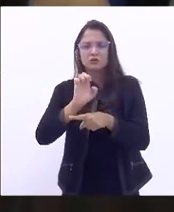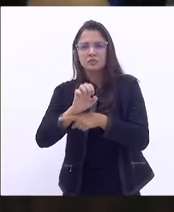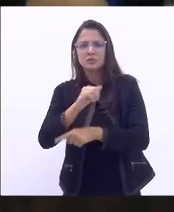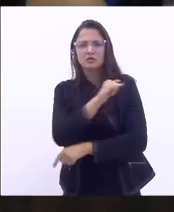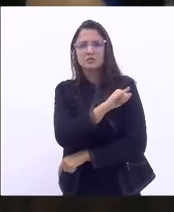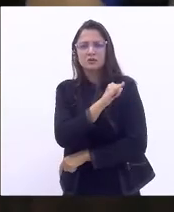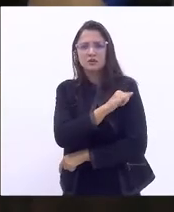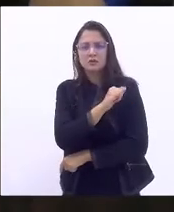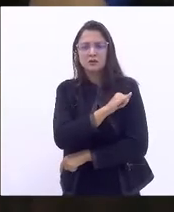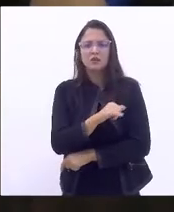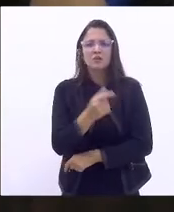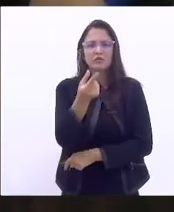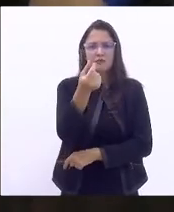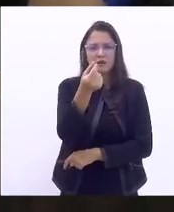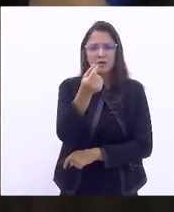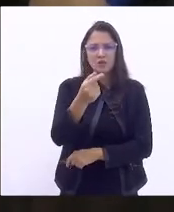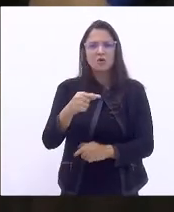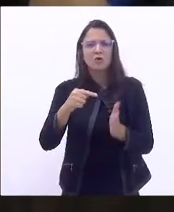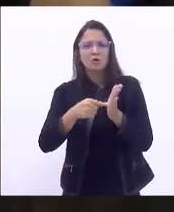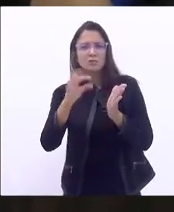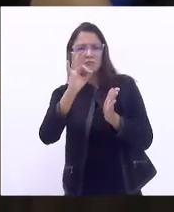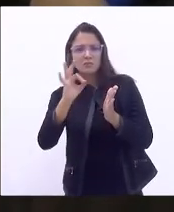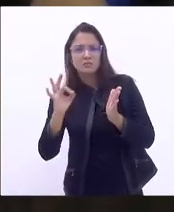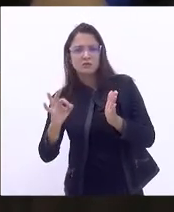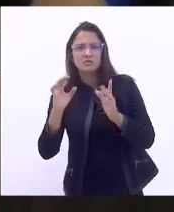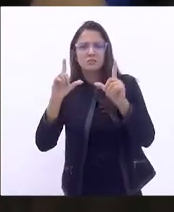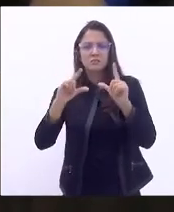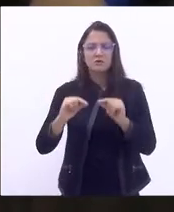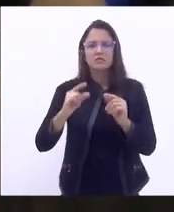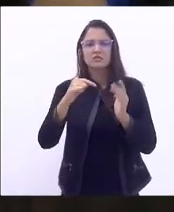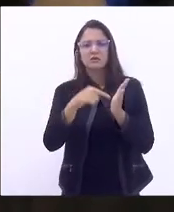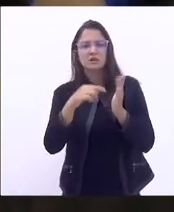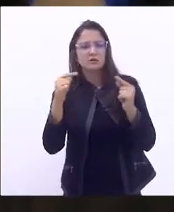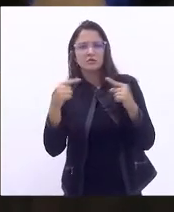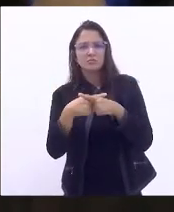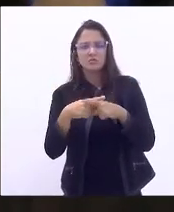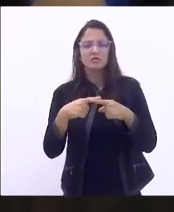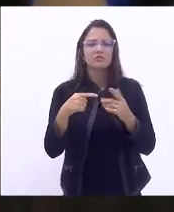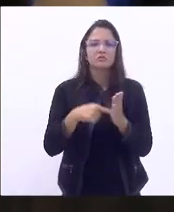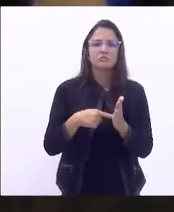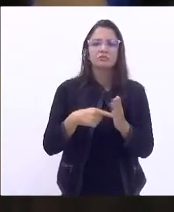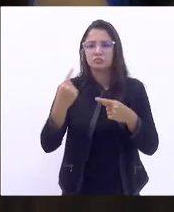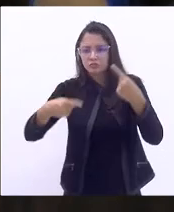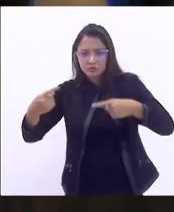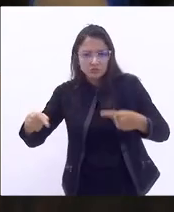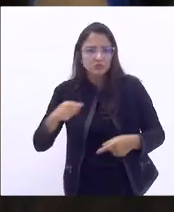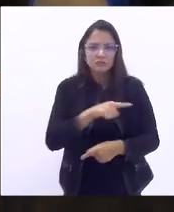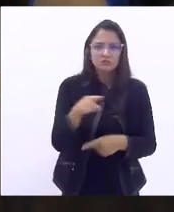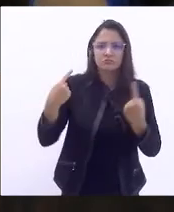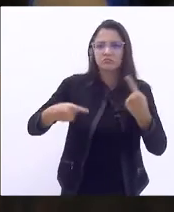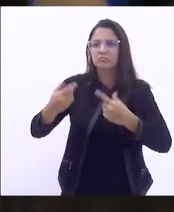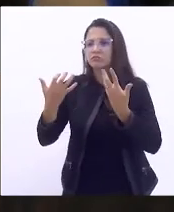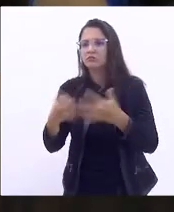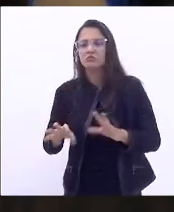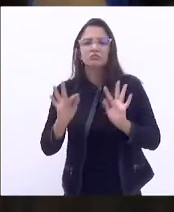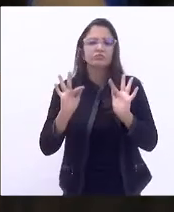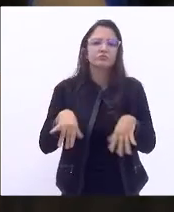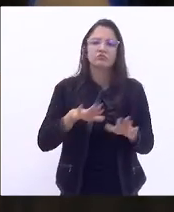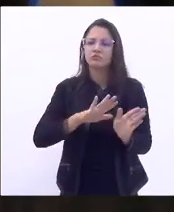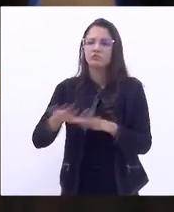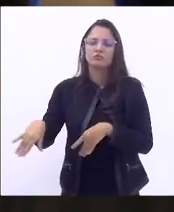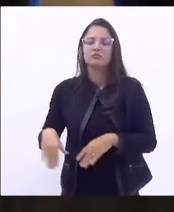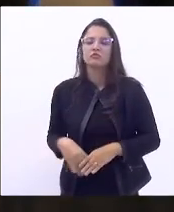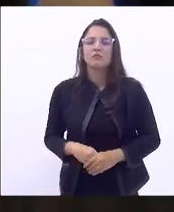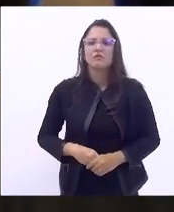ao percentual inferior ao previsto no caput desse artigo. Em discussão. Não havendo quem queira discutir, encerrada a discussão. O